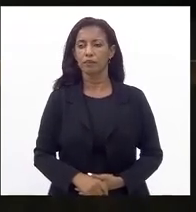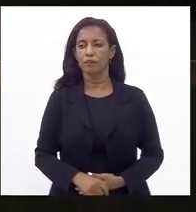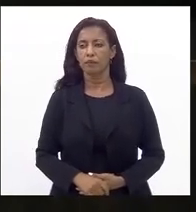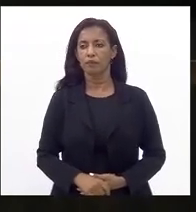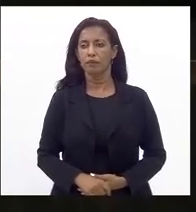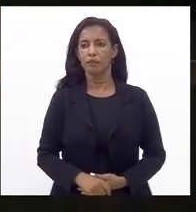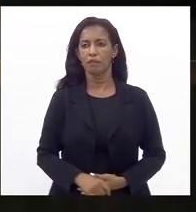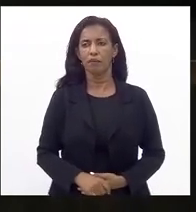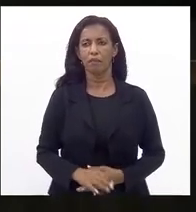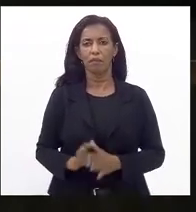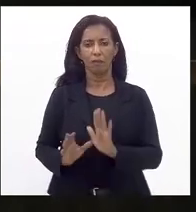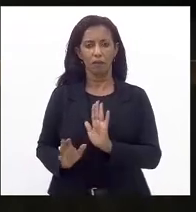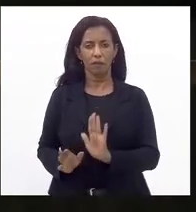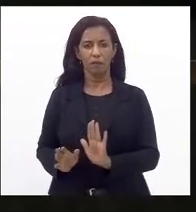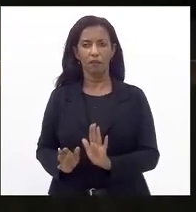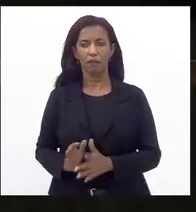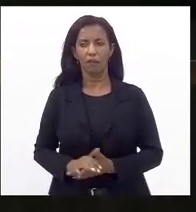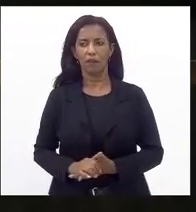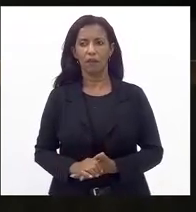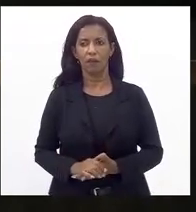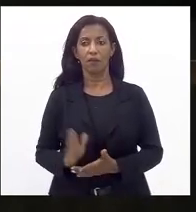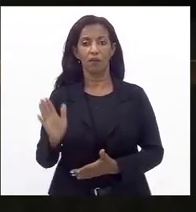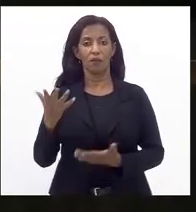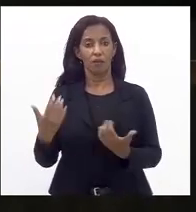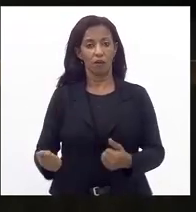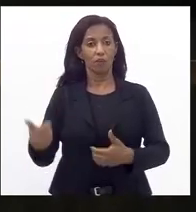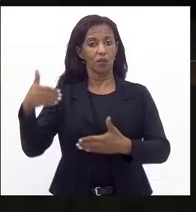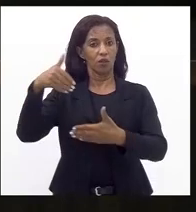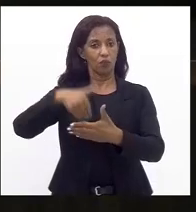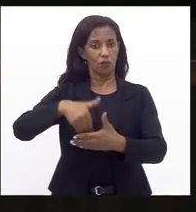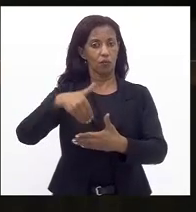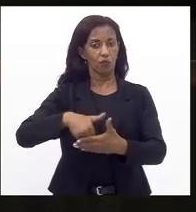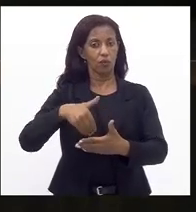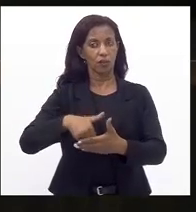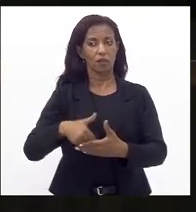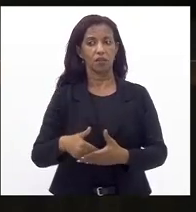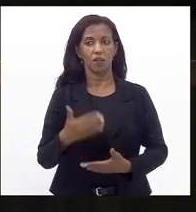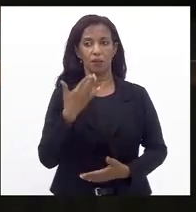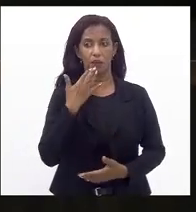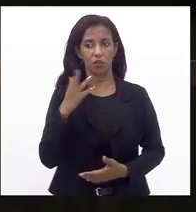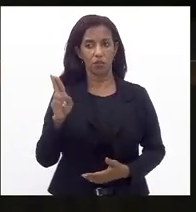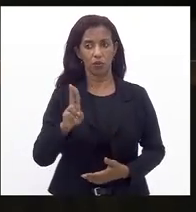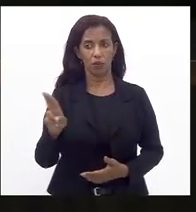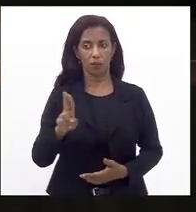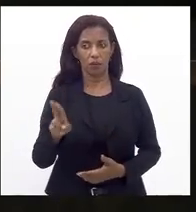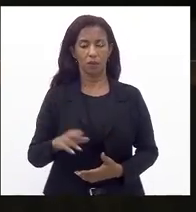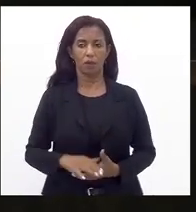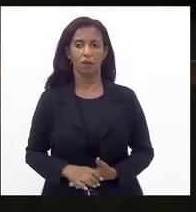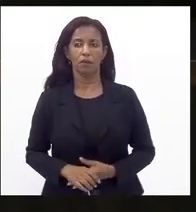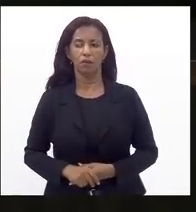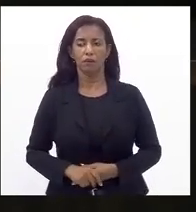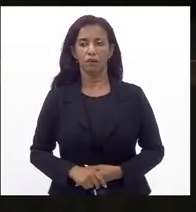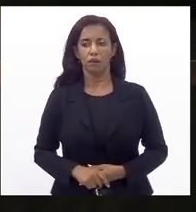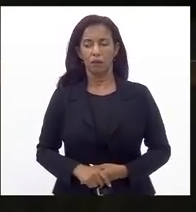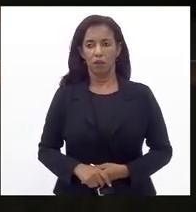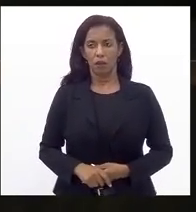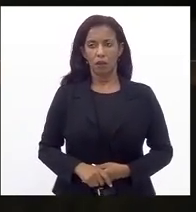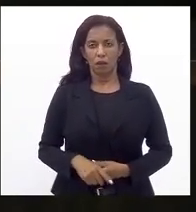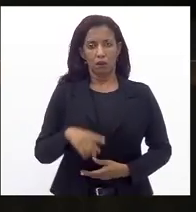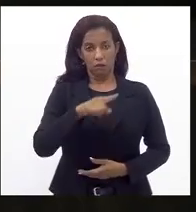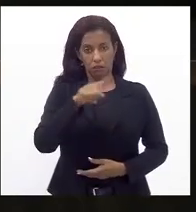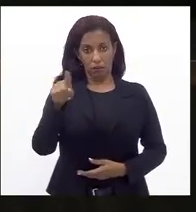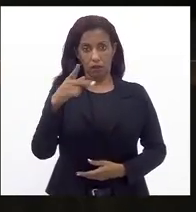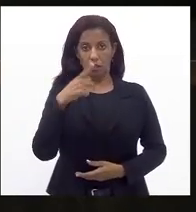já já nós vamos ter votação nominal não sei se vão pedir votação nominal mas diria